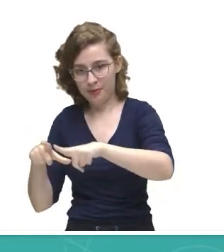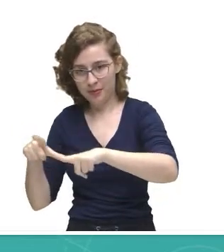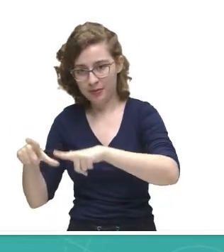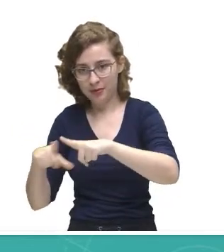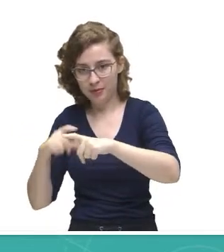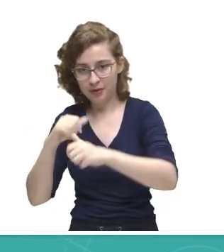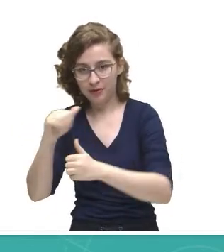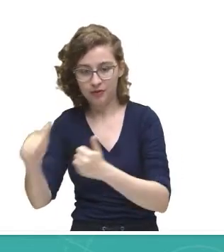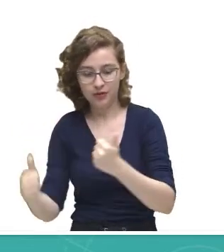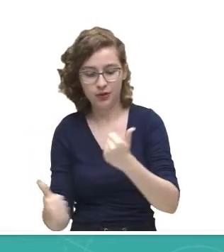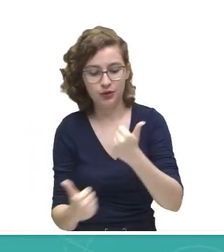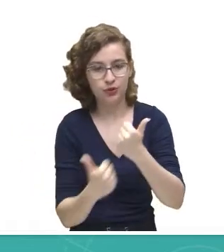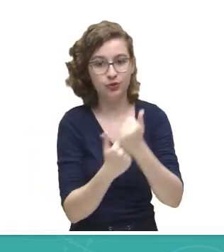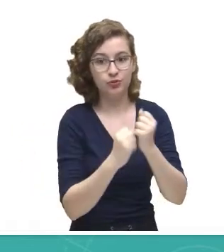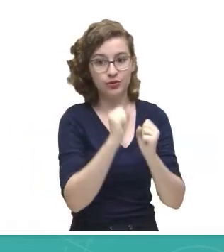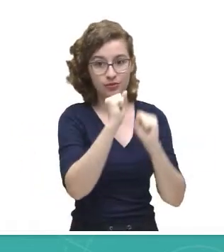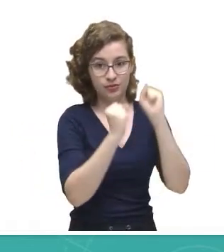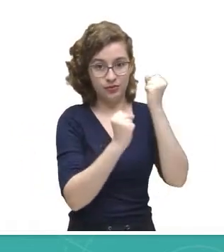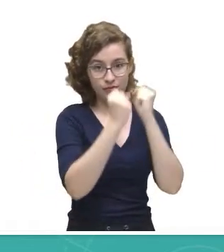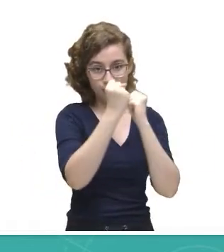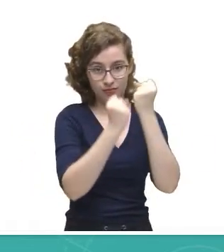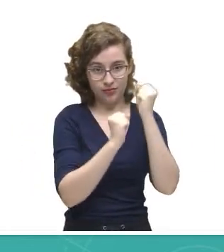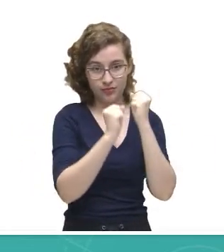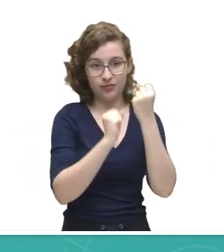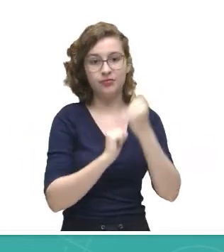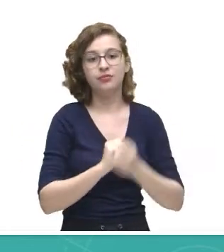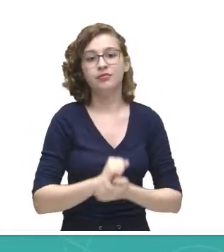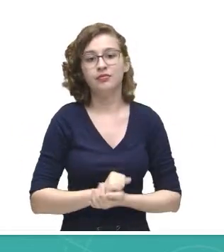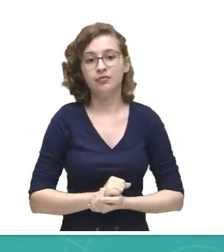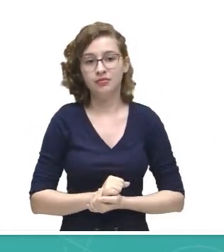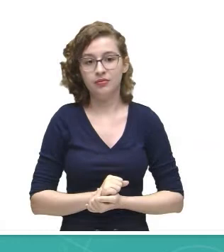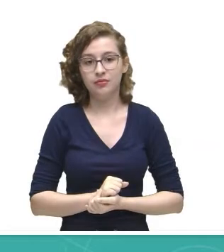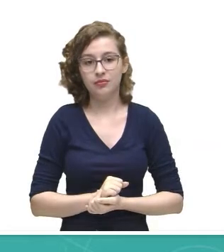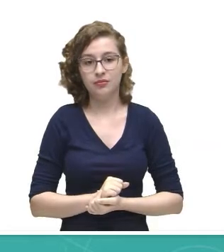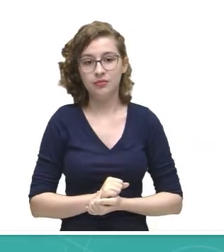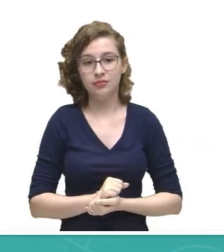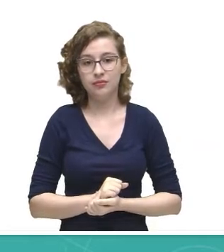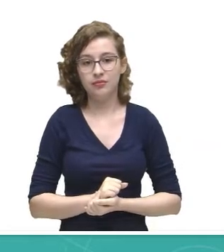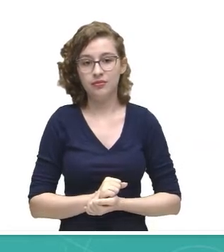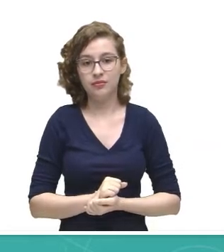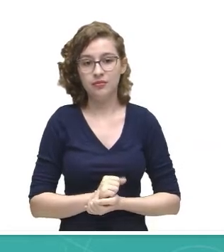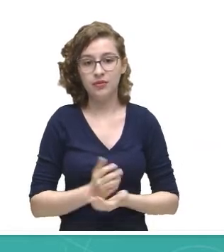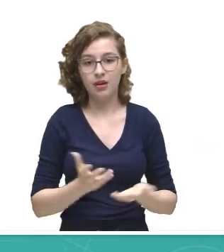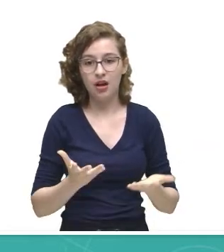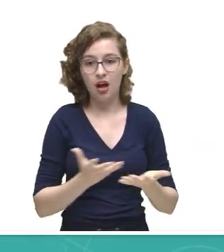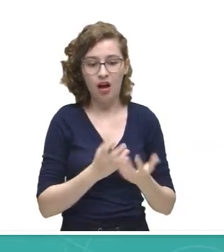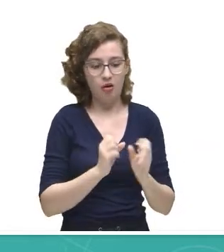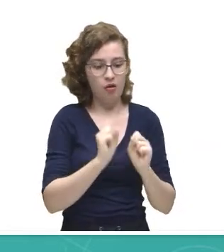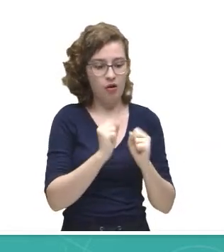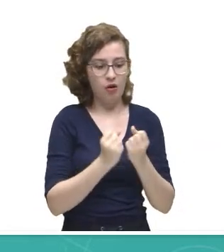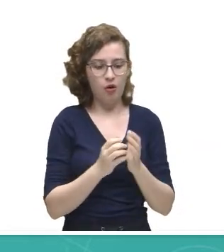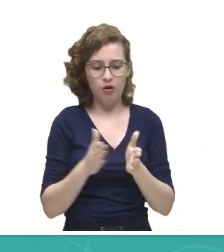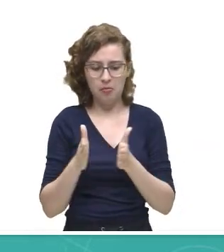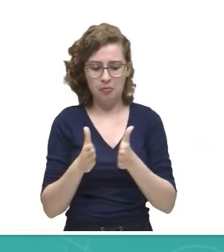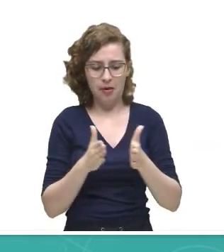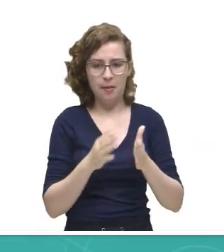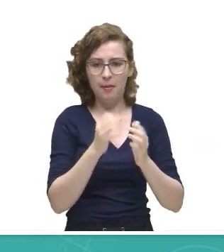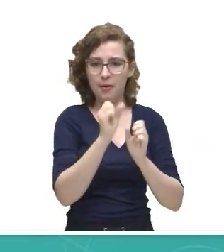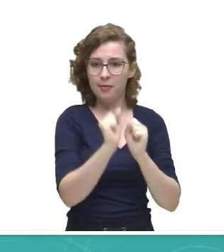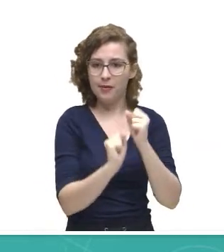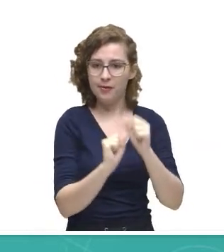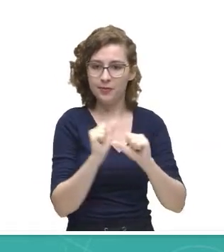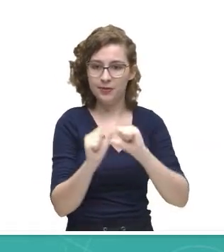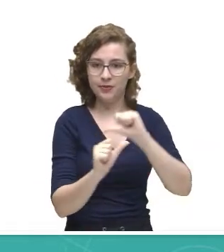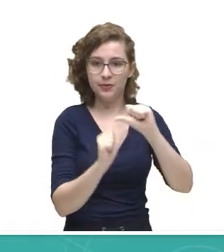ainda, mas com divisão do trabalho nas oficinas. Agora essa divisão manual, essa forma manual vai